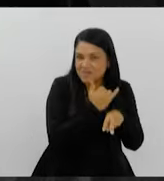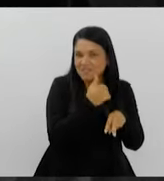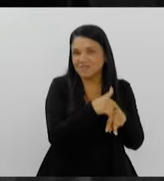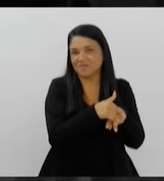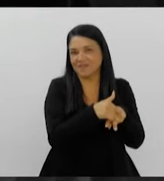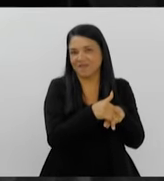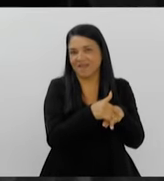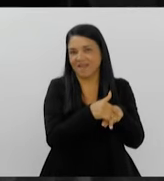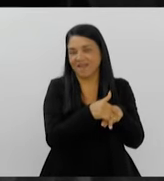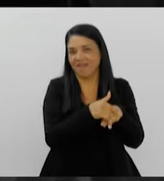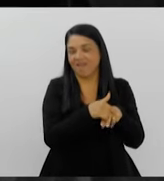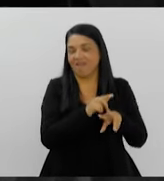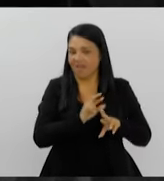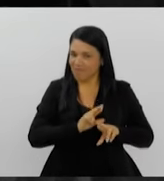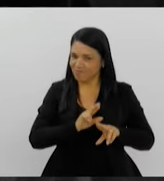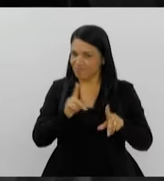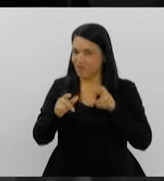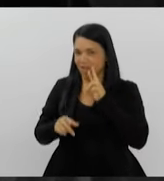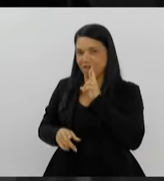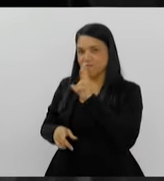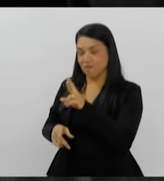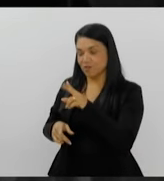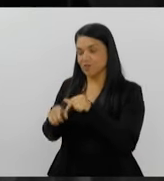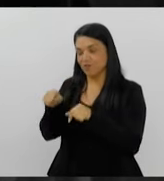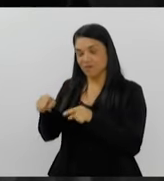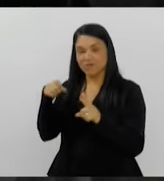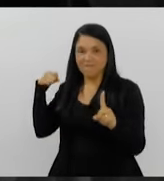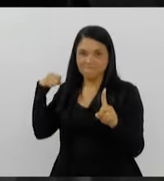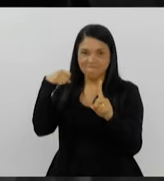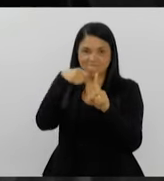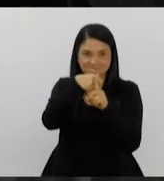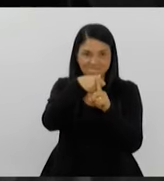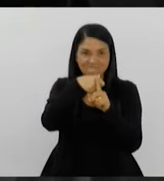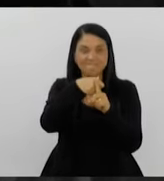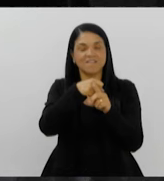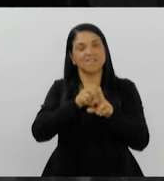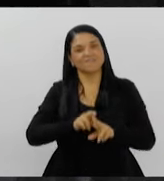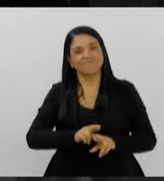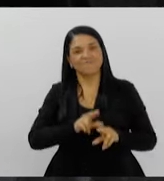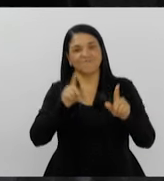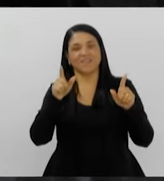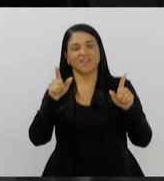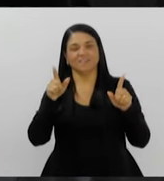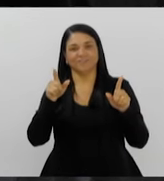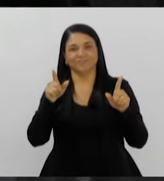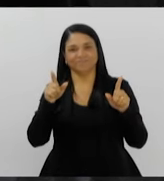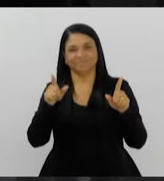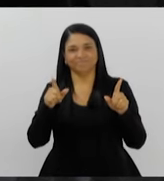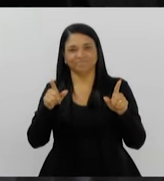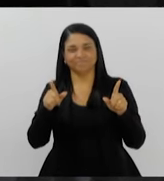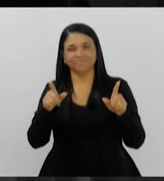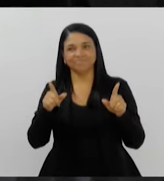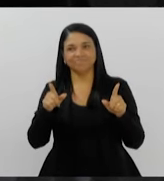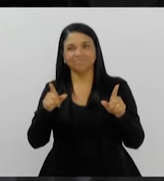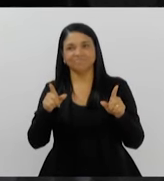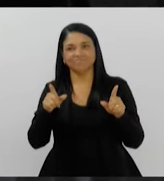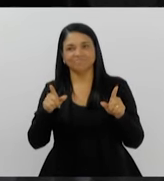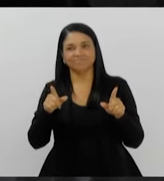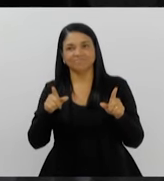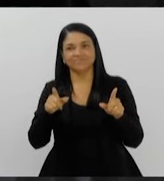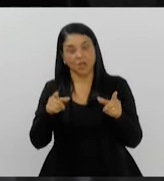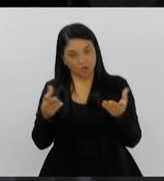uma interpretação quando eles são os agressores é outra Interpretação para o mesmo fato é o que eu vi aqui